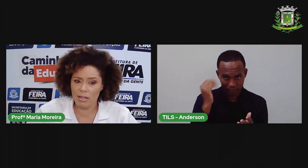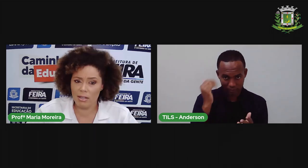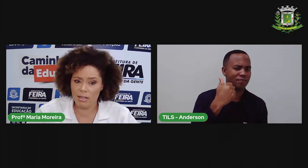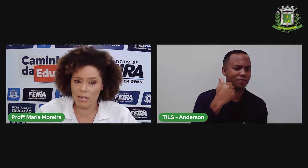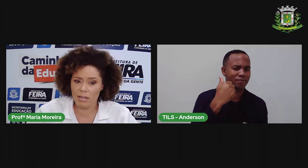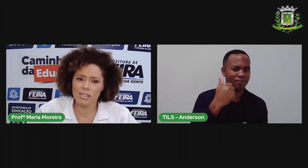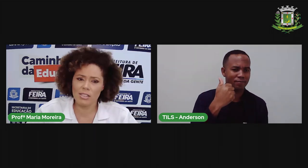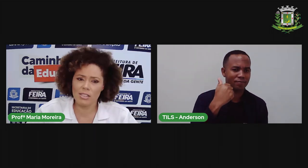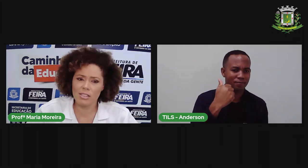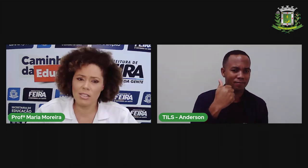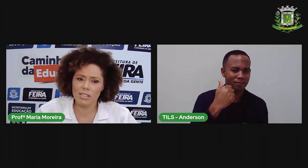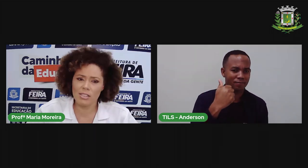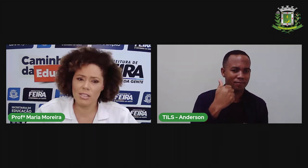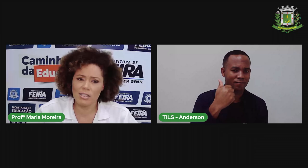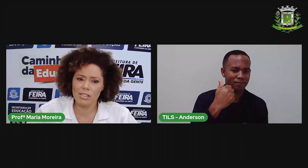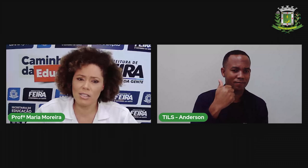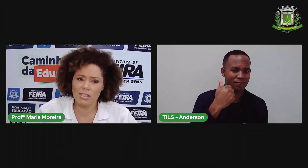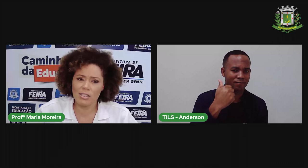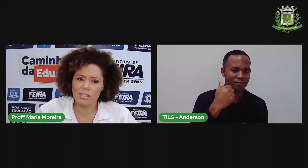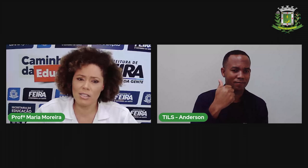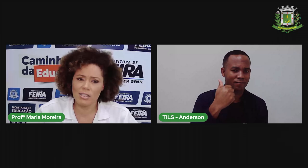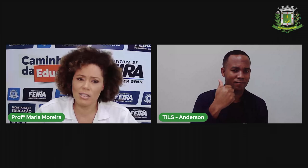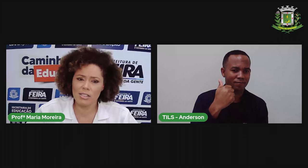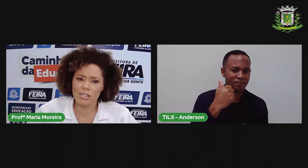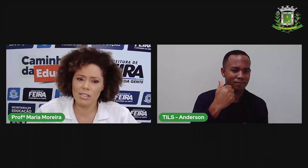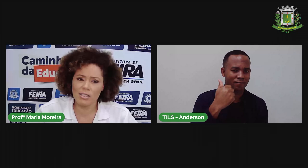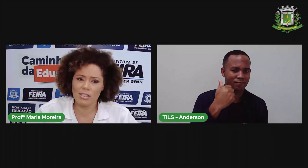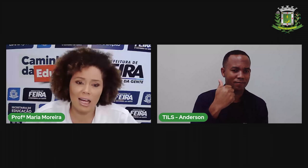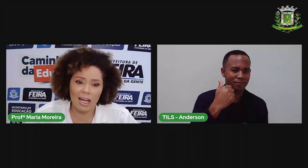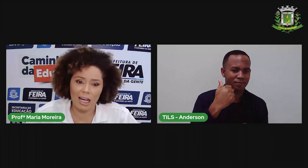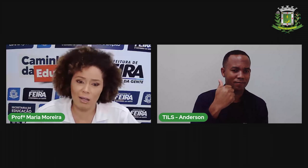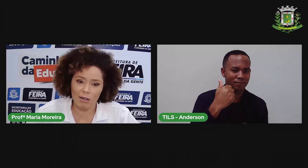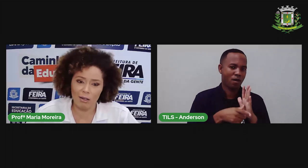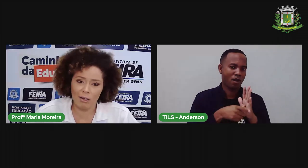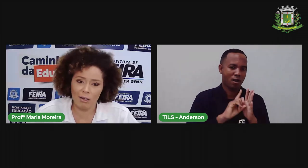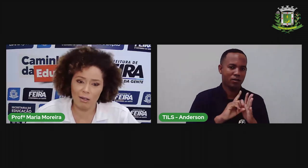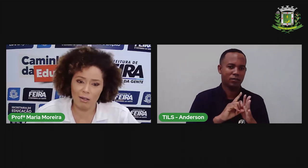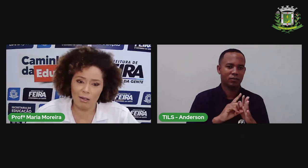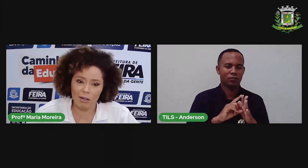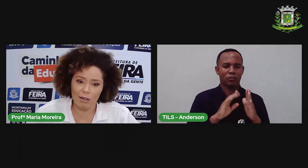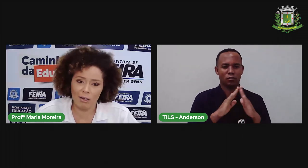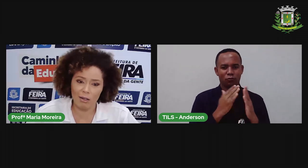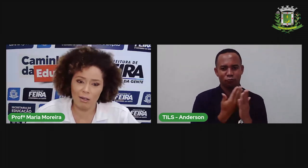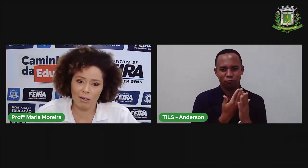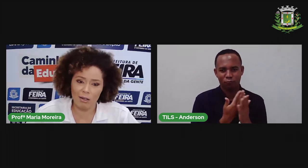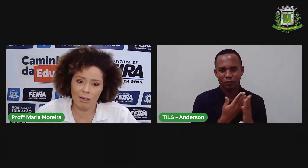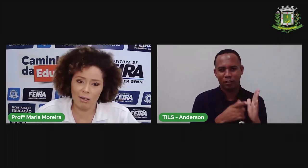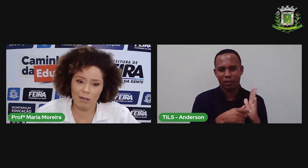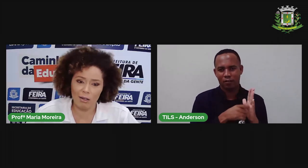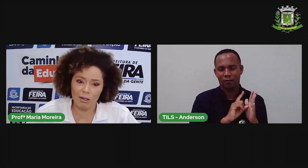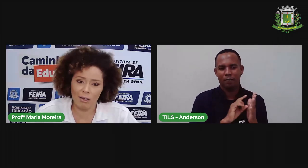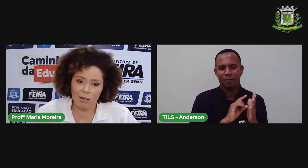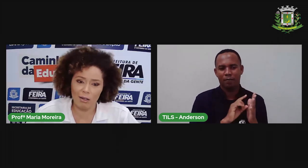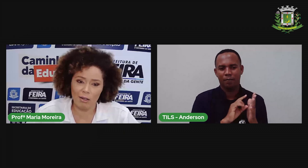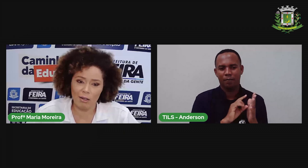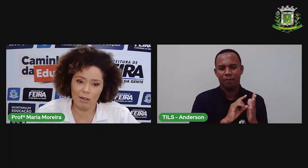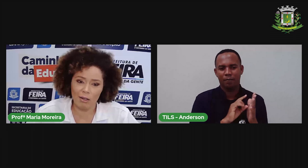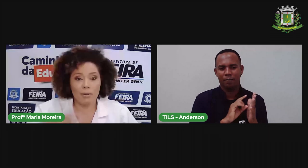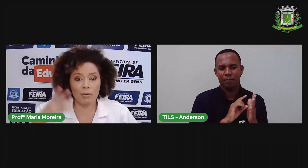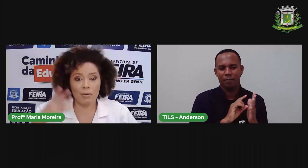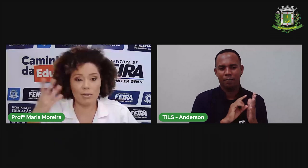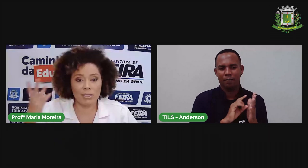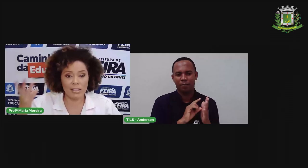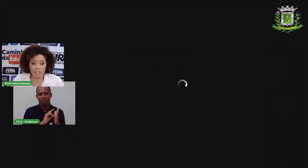Ah, Anderson sabe, porque Anderson estuda tudo antes da aula, a é muito dedicado. Então, vamos lá,